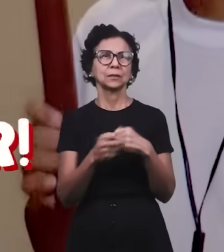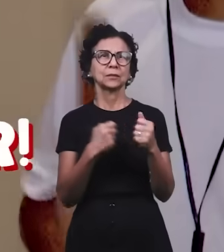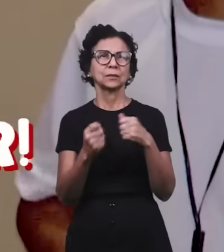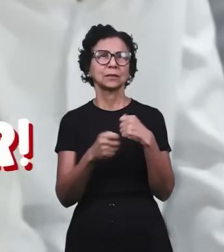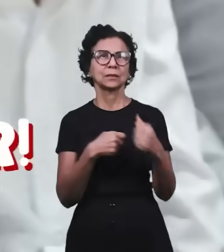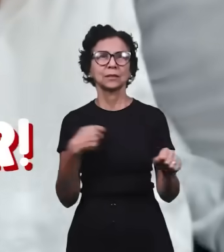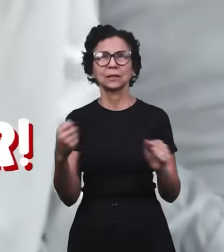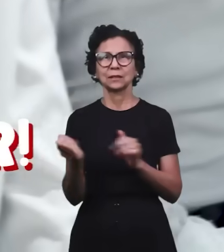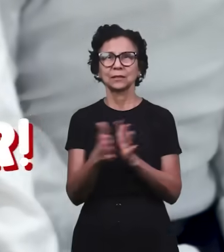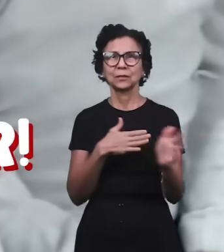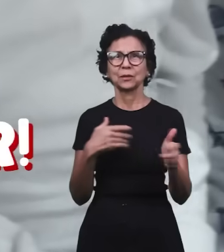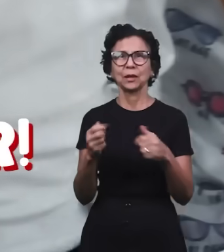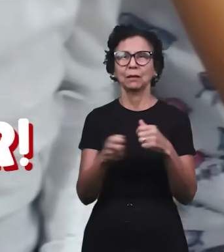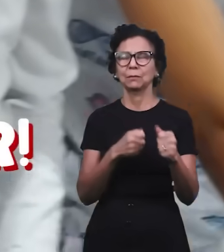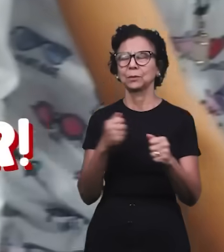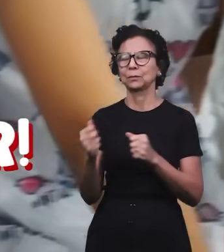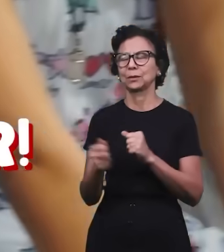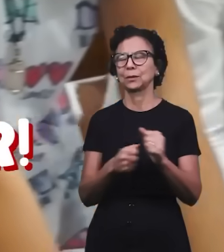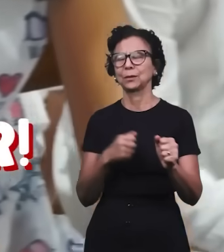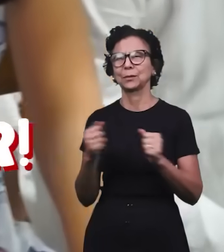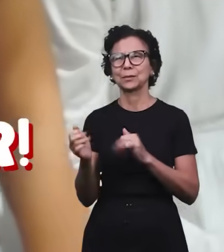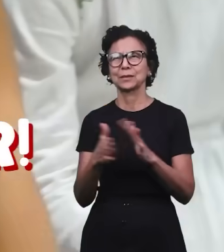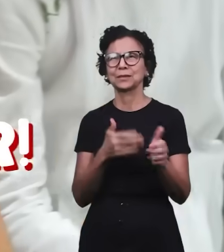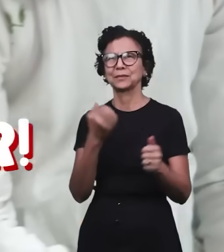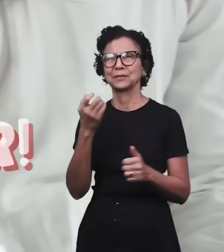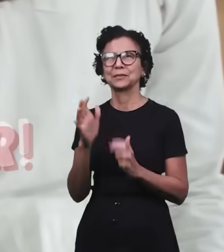aleluia, ao meu